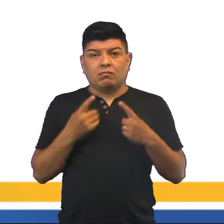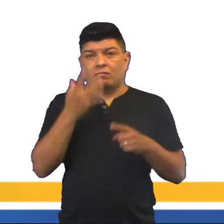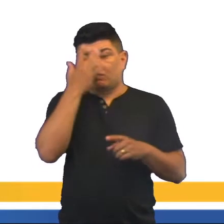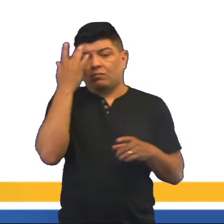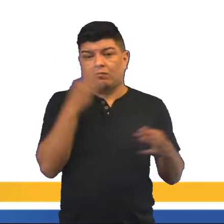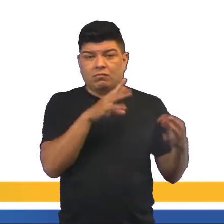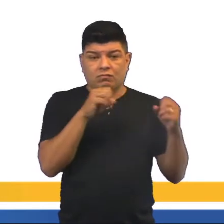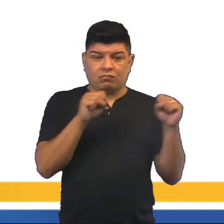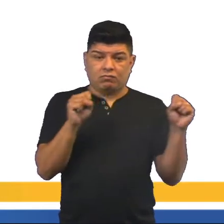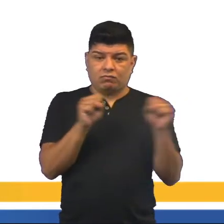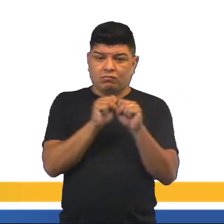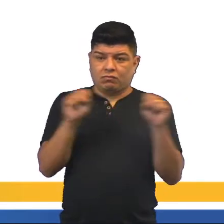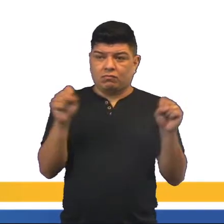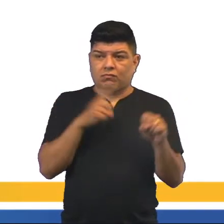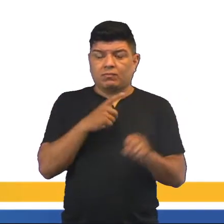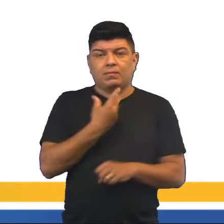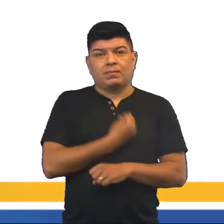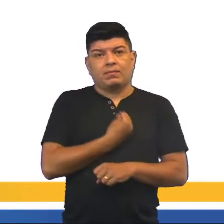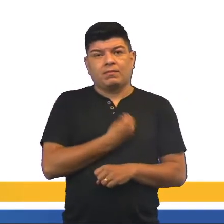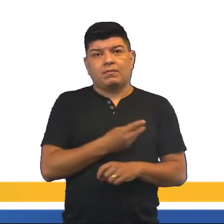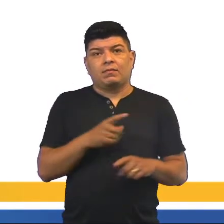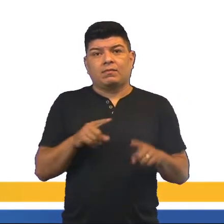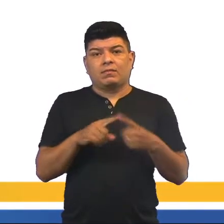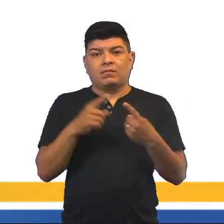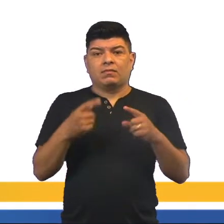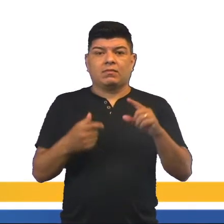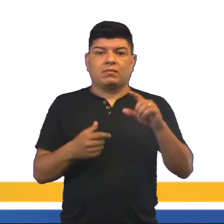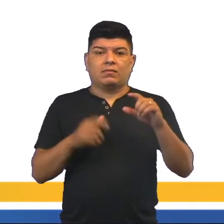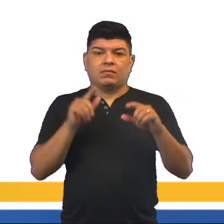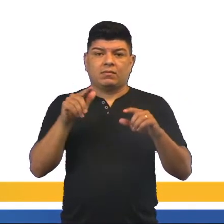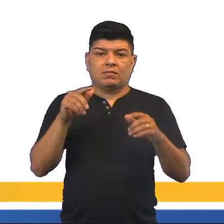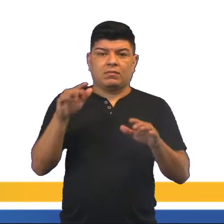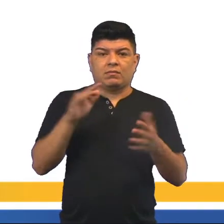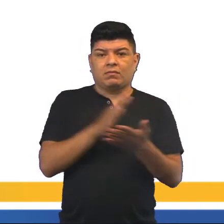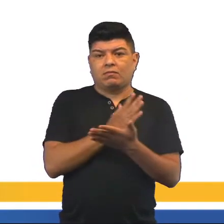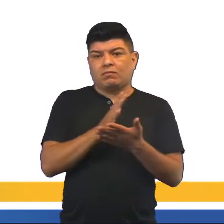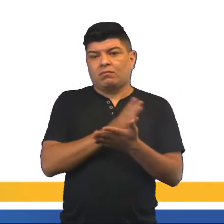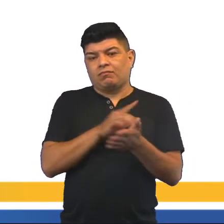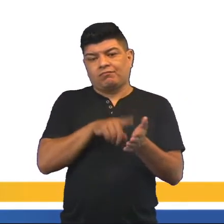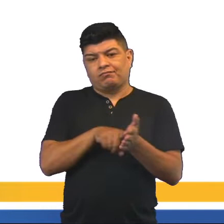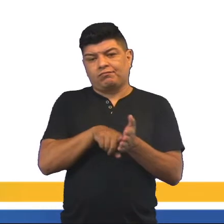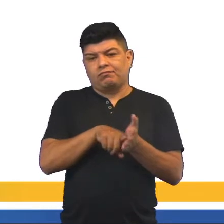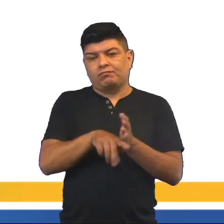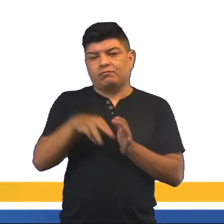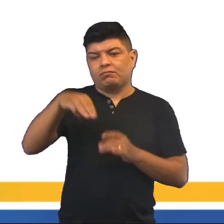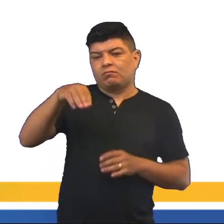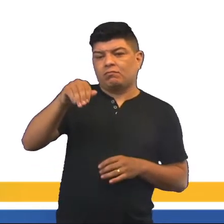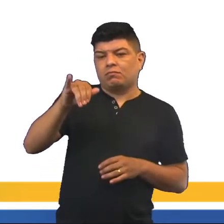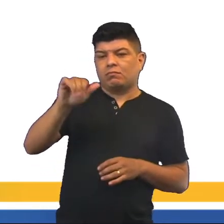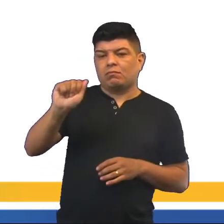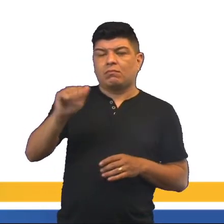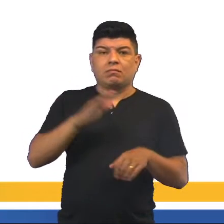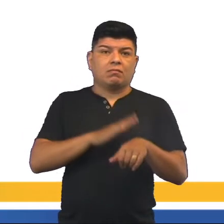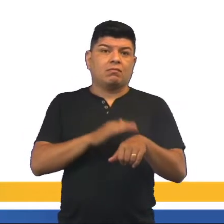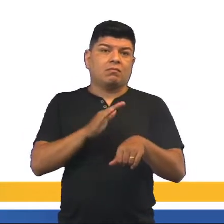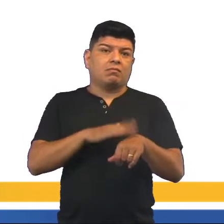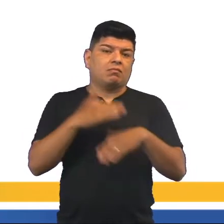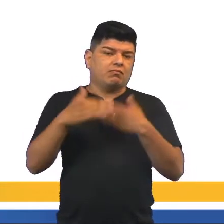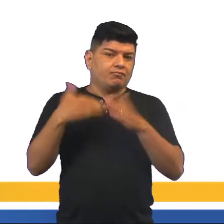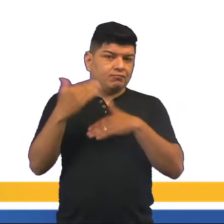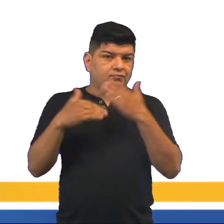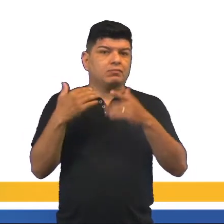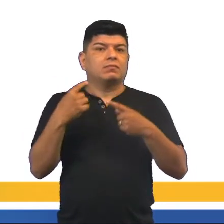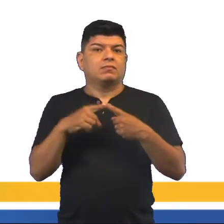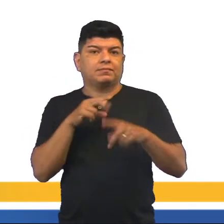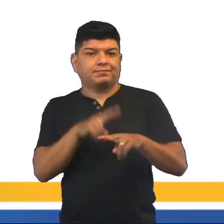todos os sistemas de escrita existentes na Mesoamérica, segundo alguns especialistas, a escrita maia é considerada uma das mais